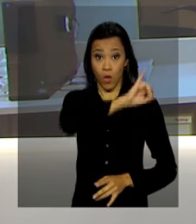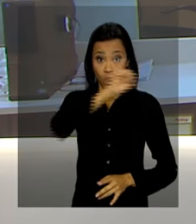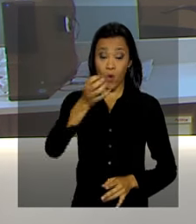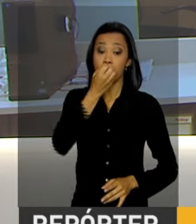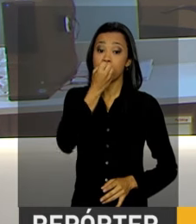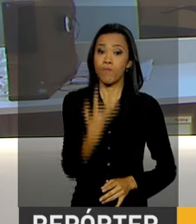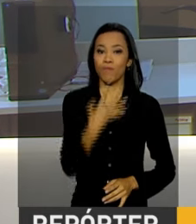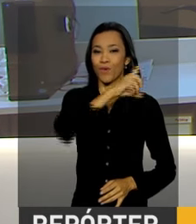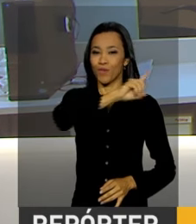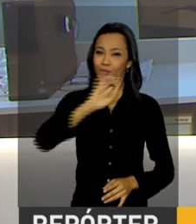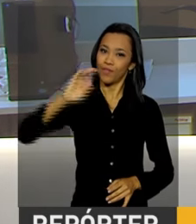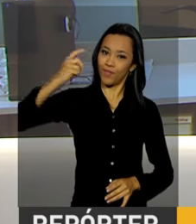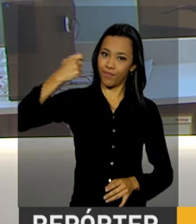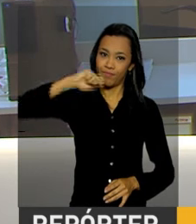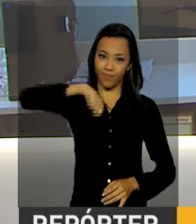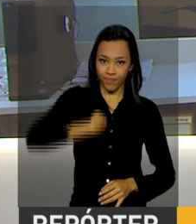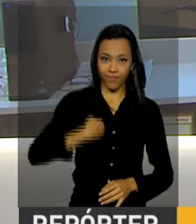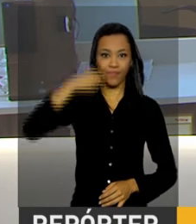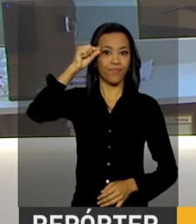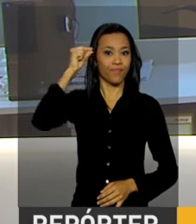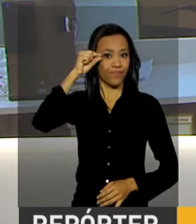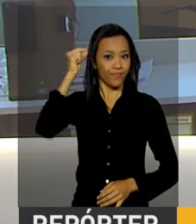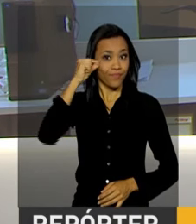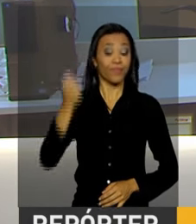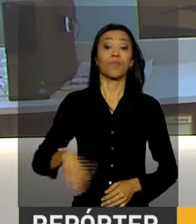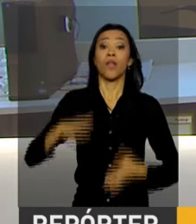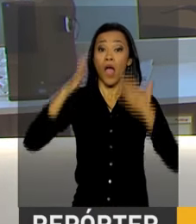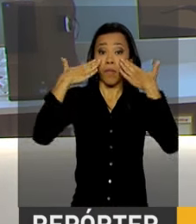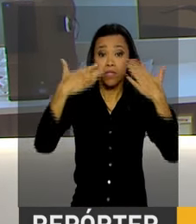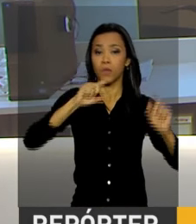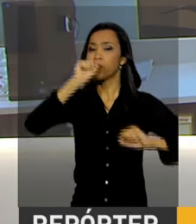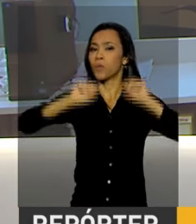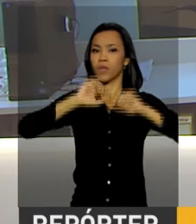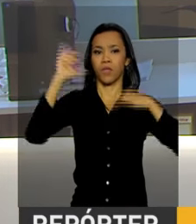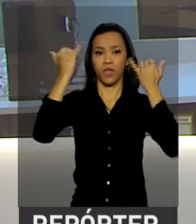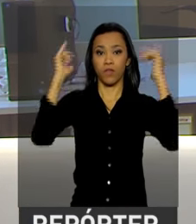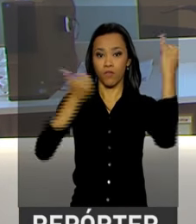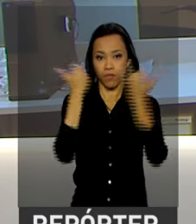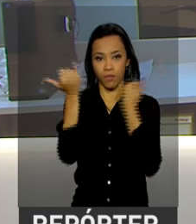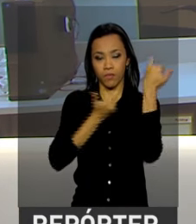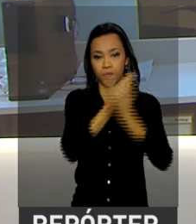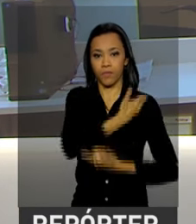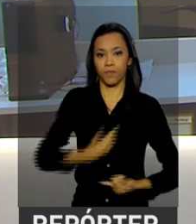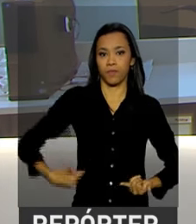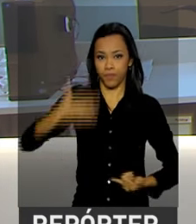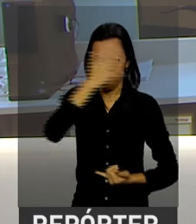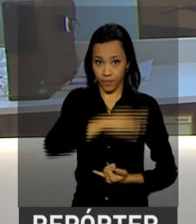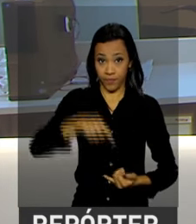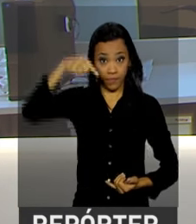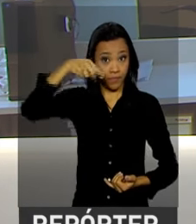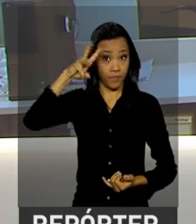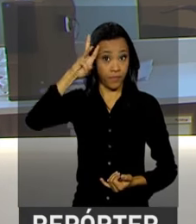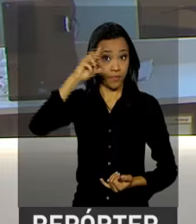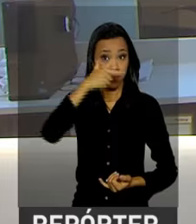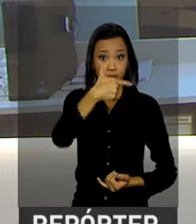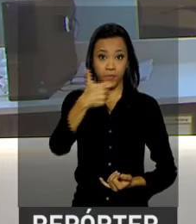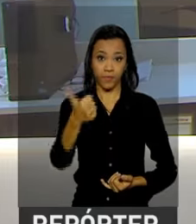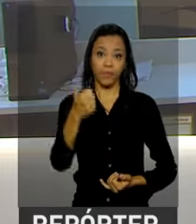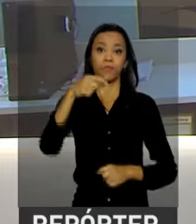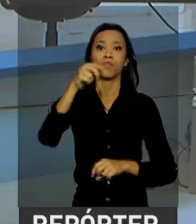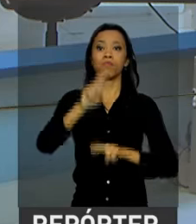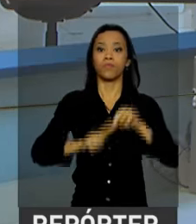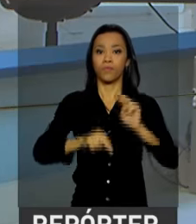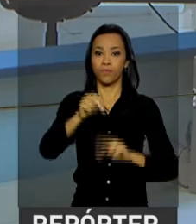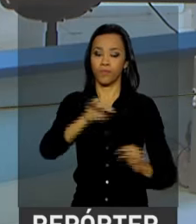Olá, bom dia. Eu sou Daniele Popov, o repórter NBR está no ar com as notícias do governo federal desta terça-feira, 21 de